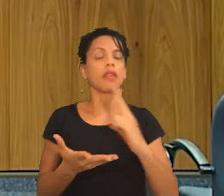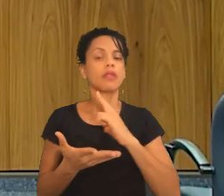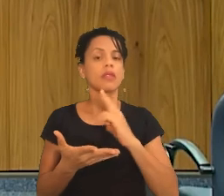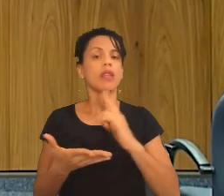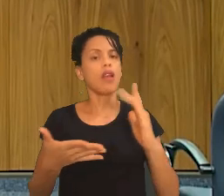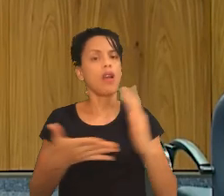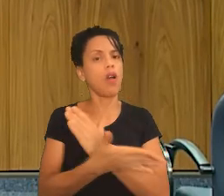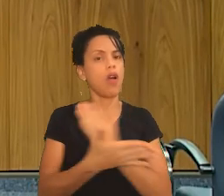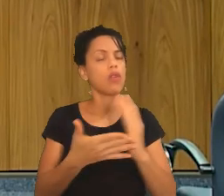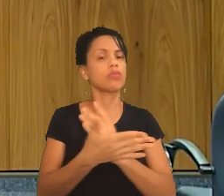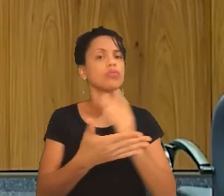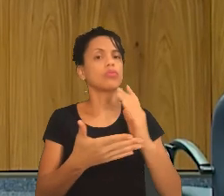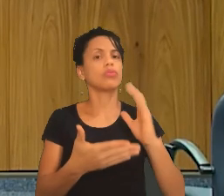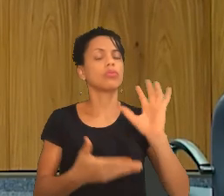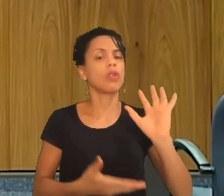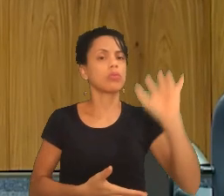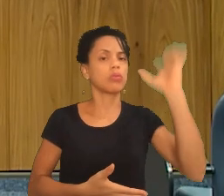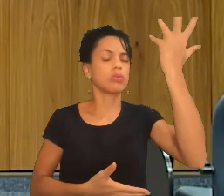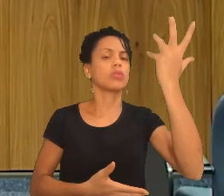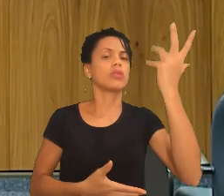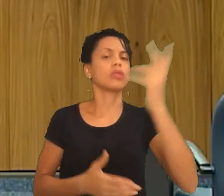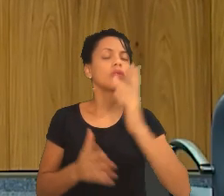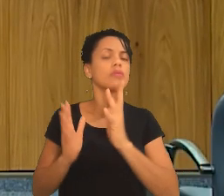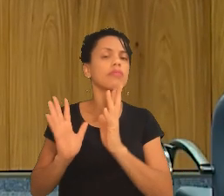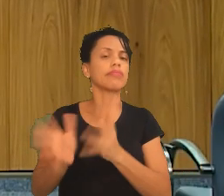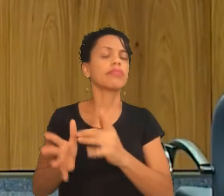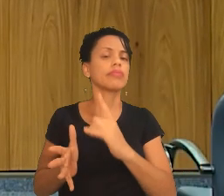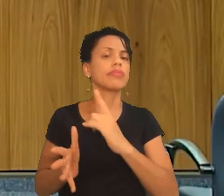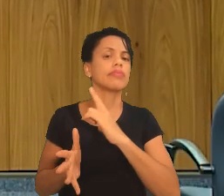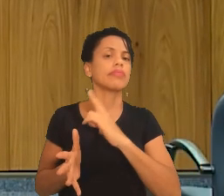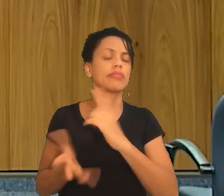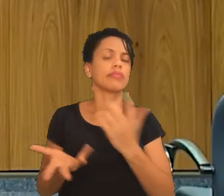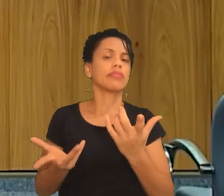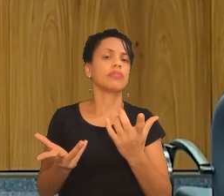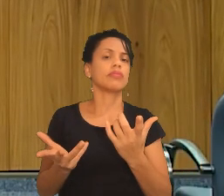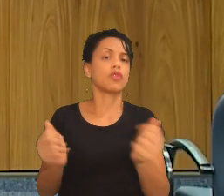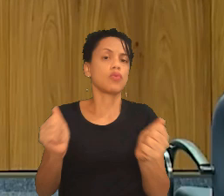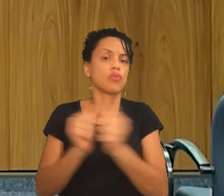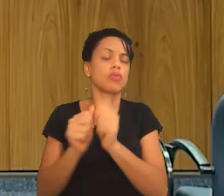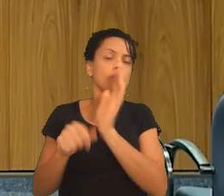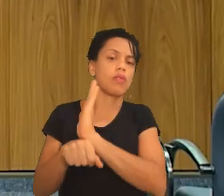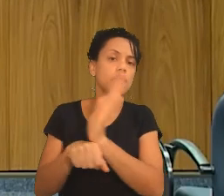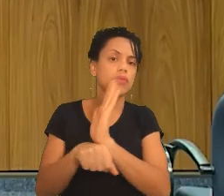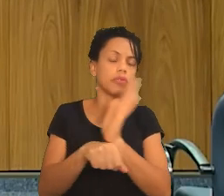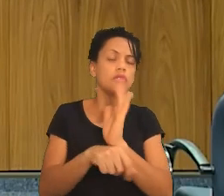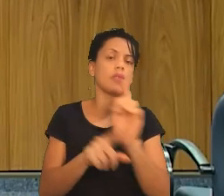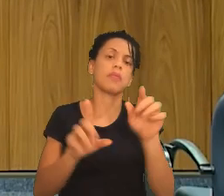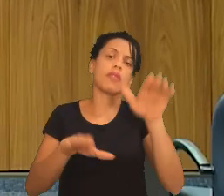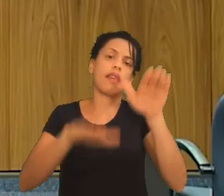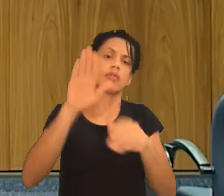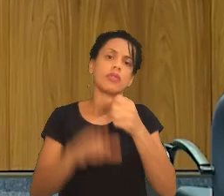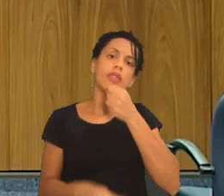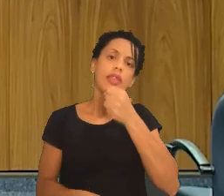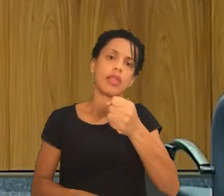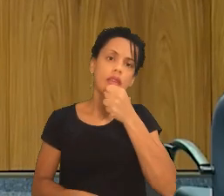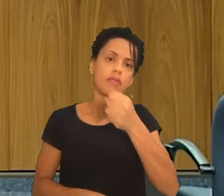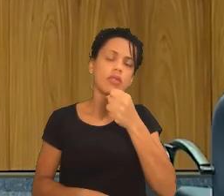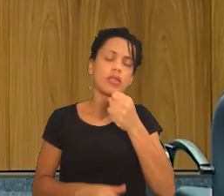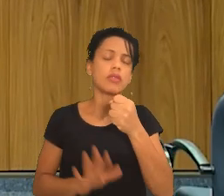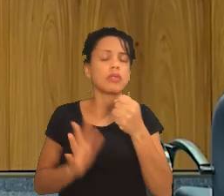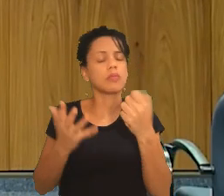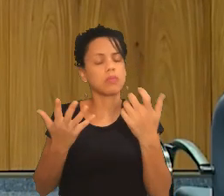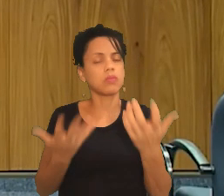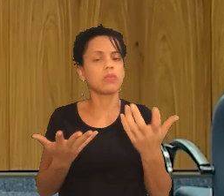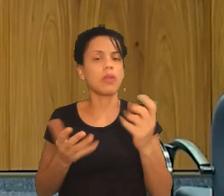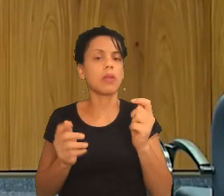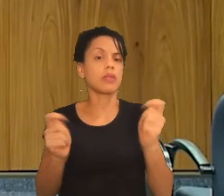ações civis que vêm acompanhadas de um filme, com entrevistas, etc. Isso está começando a